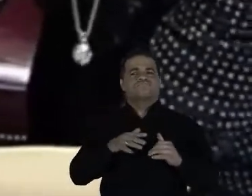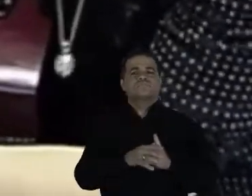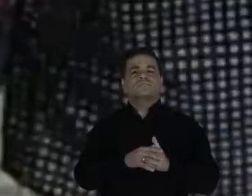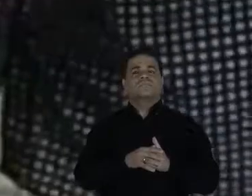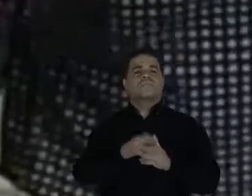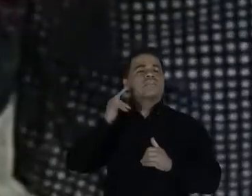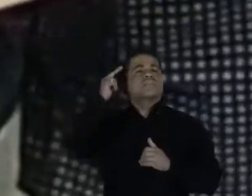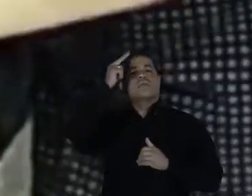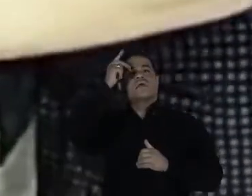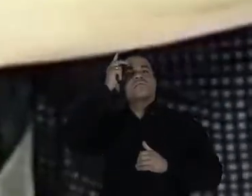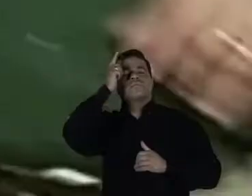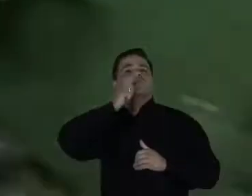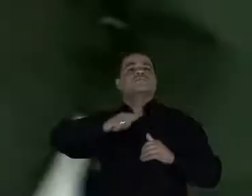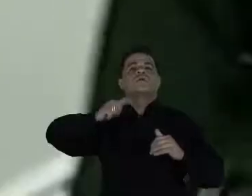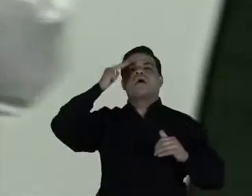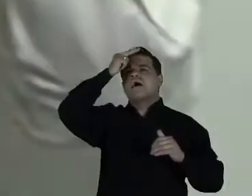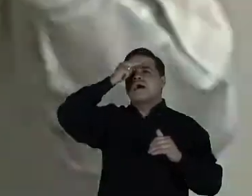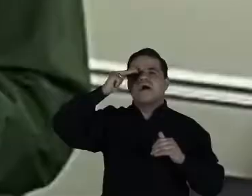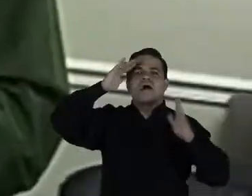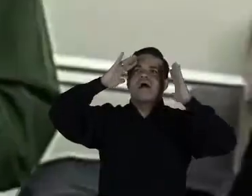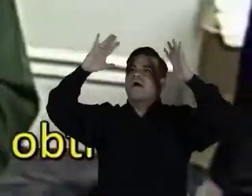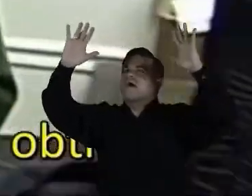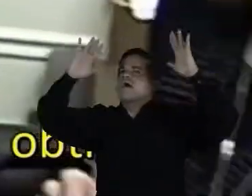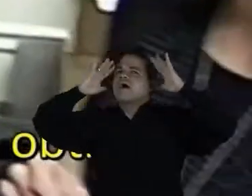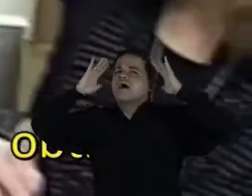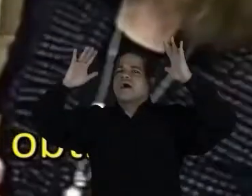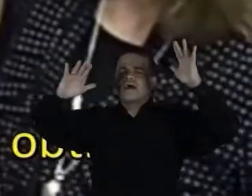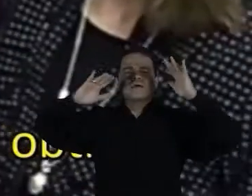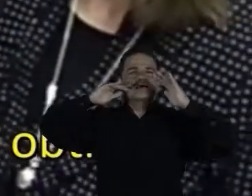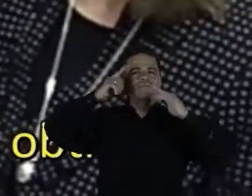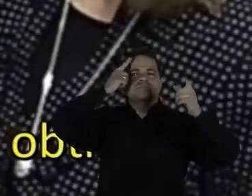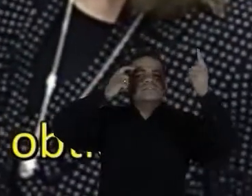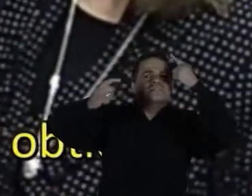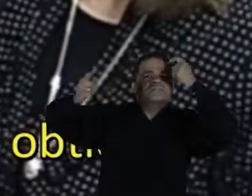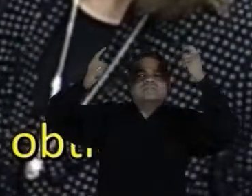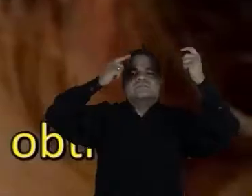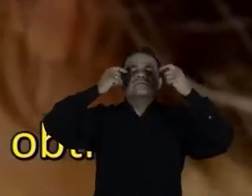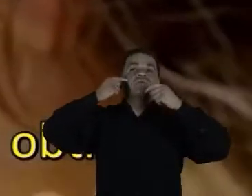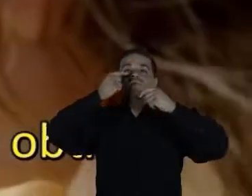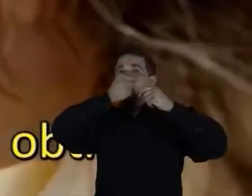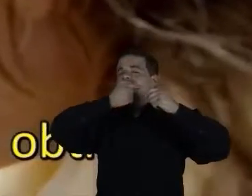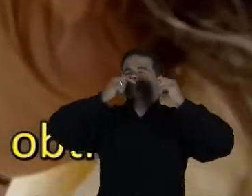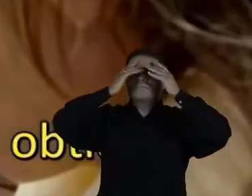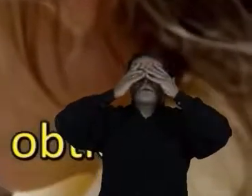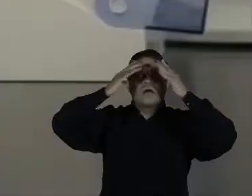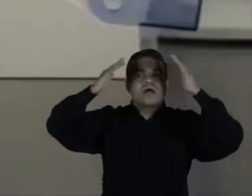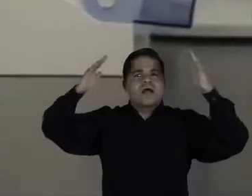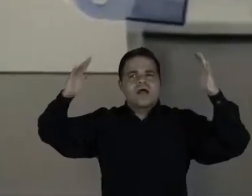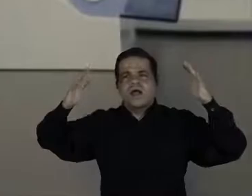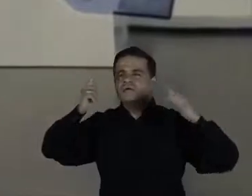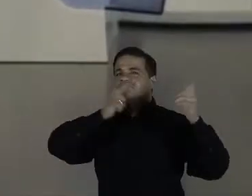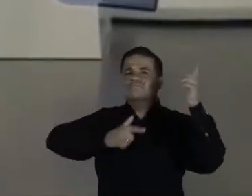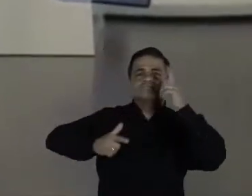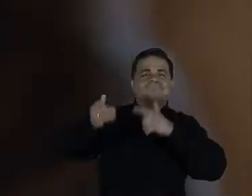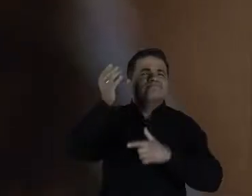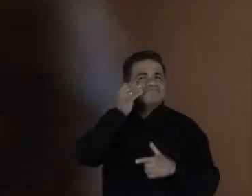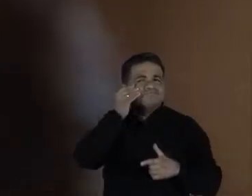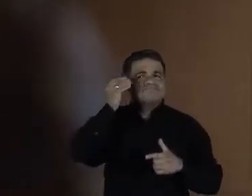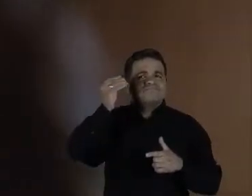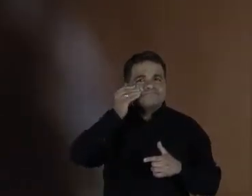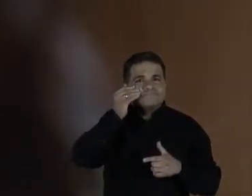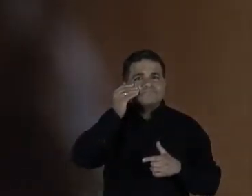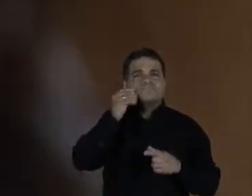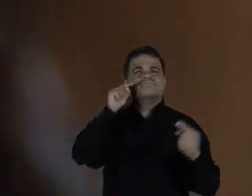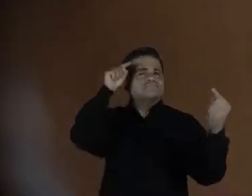Os sonhadores sacrificaram tudo para reinventar como os óleos essenciais eram obtidos, testados